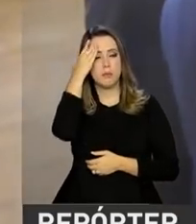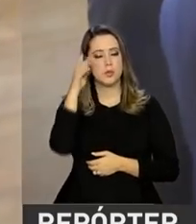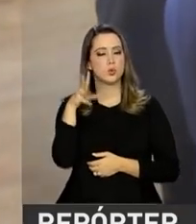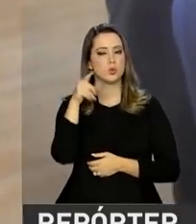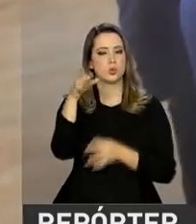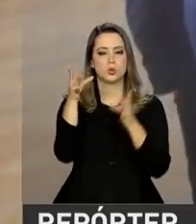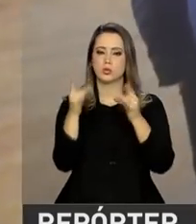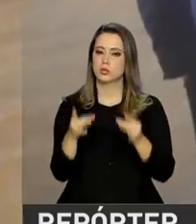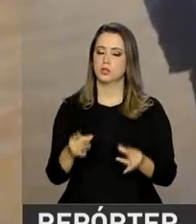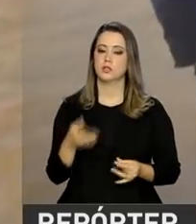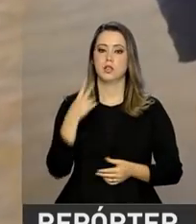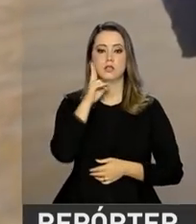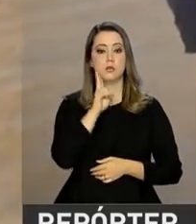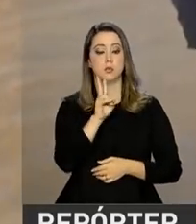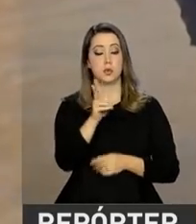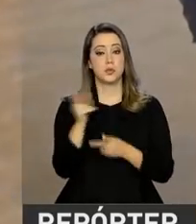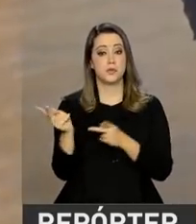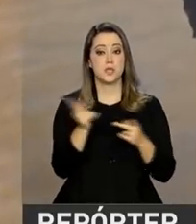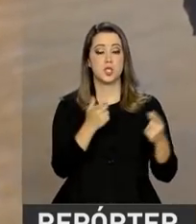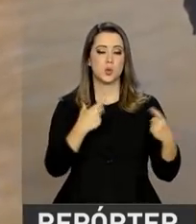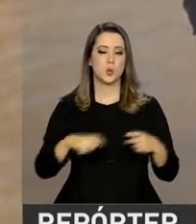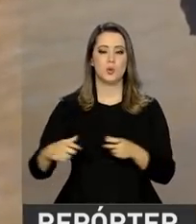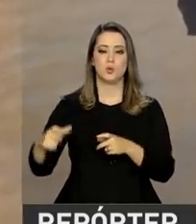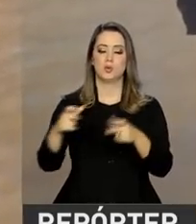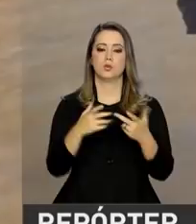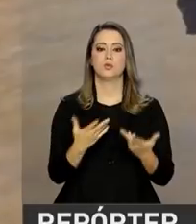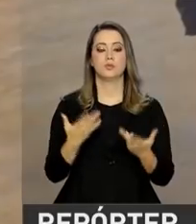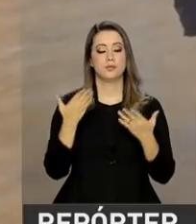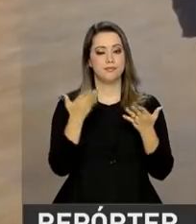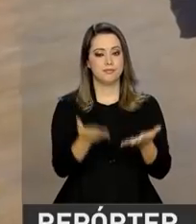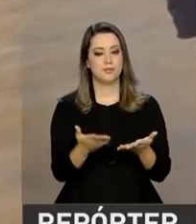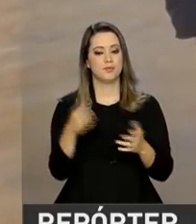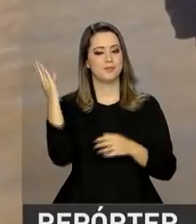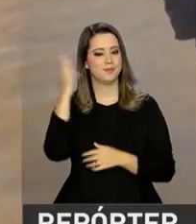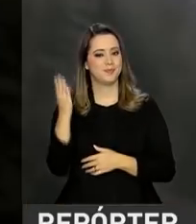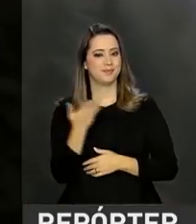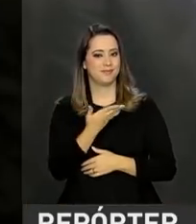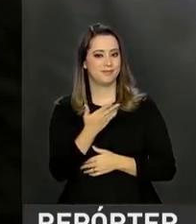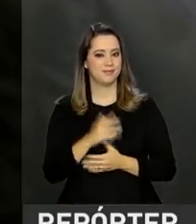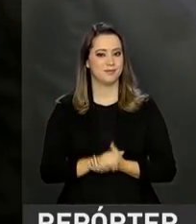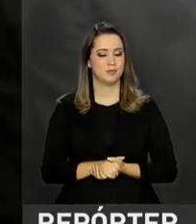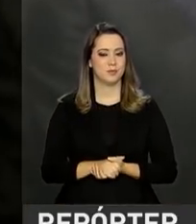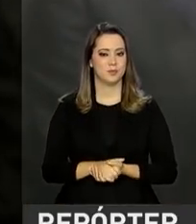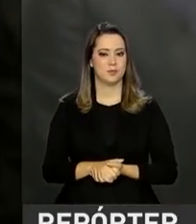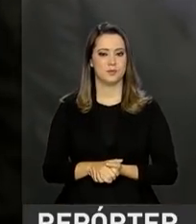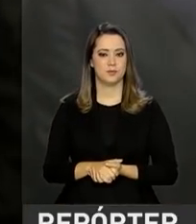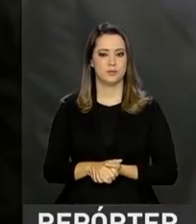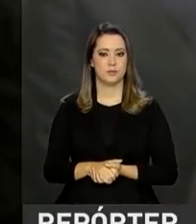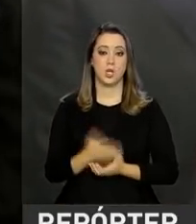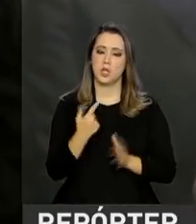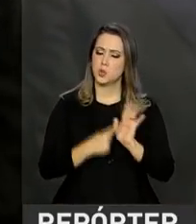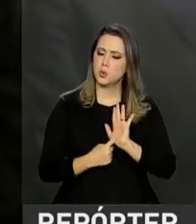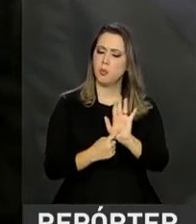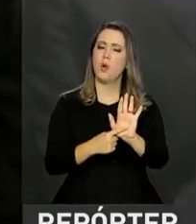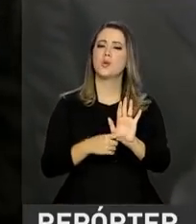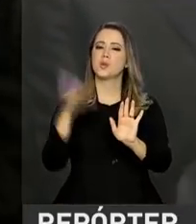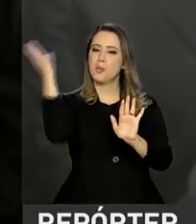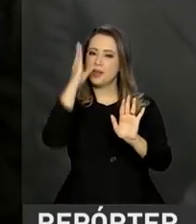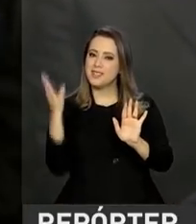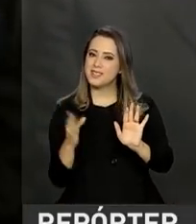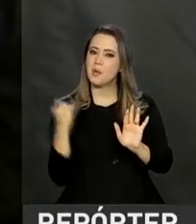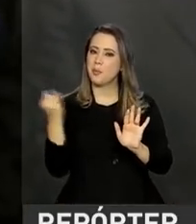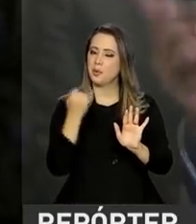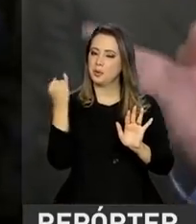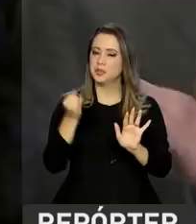presidente conferiu as instalações do novo acelerador de partículas brasileiro. Isto mostra o que é o Brasil. Acabei até